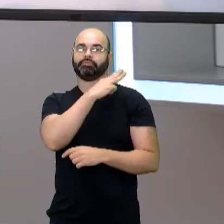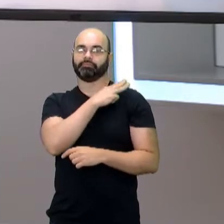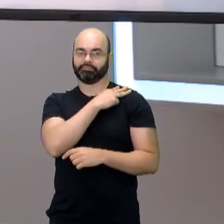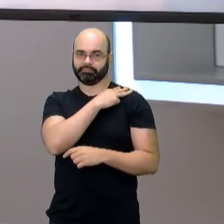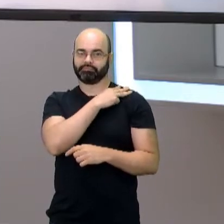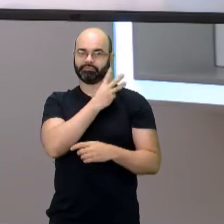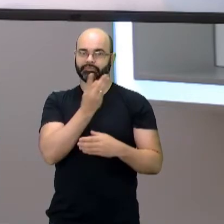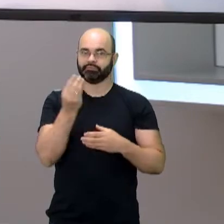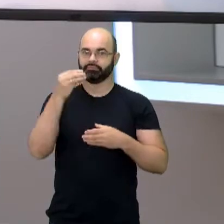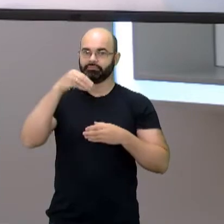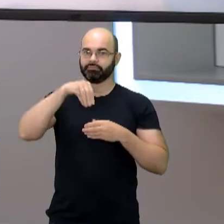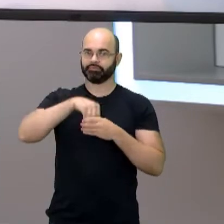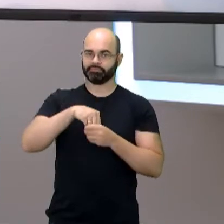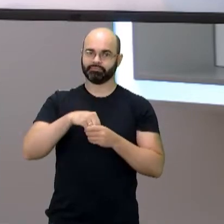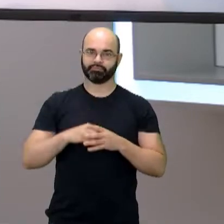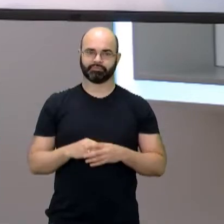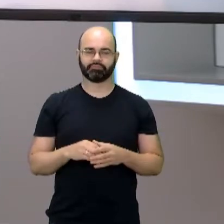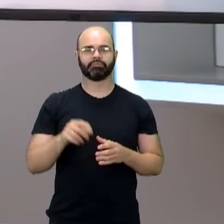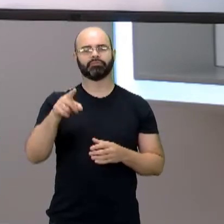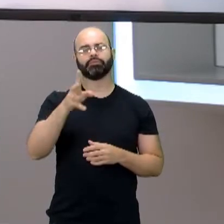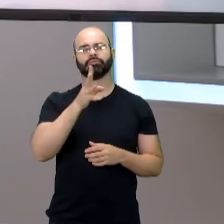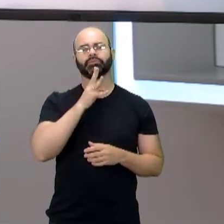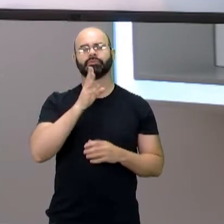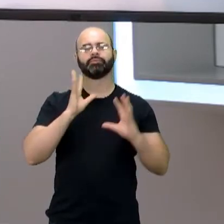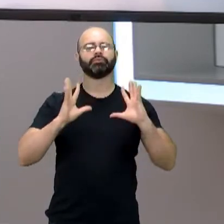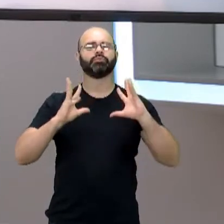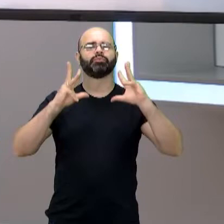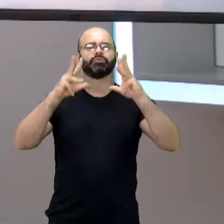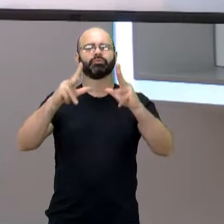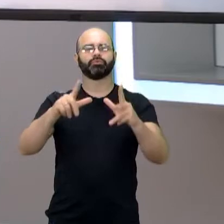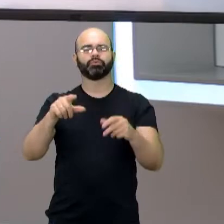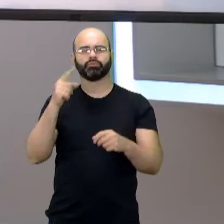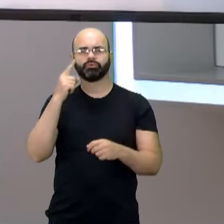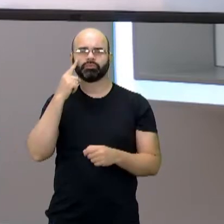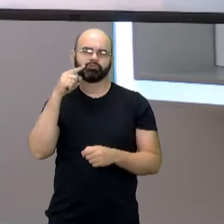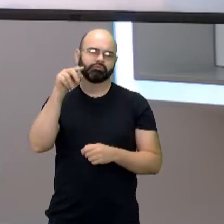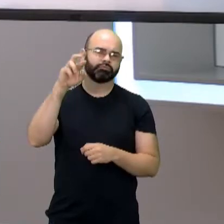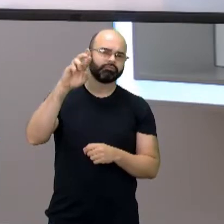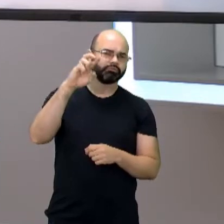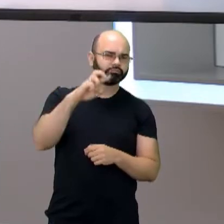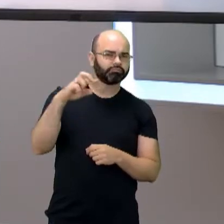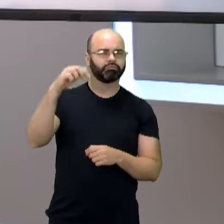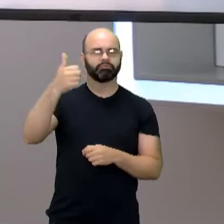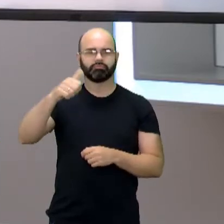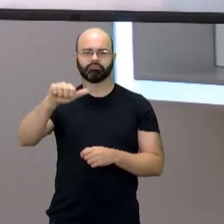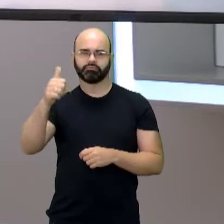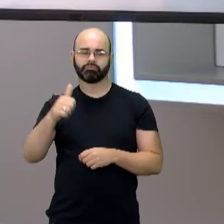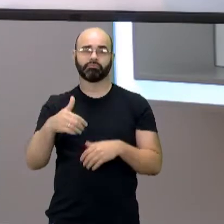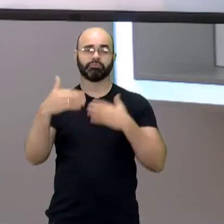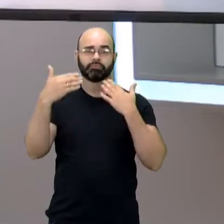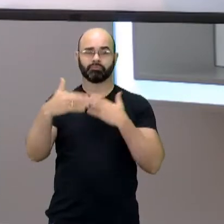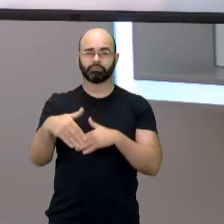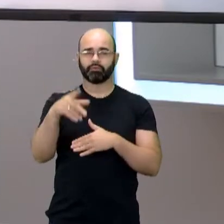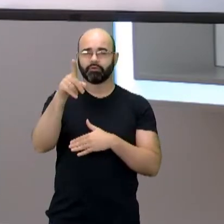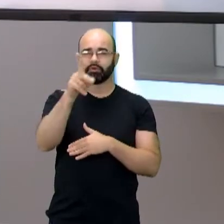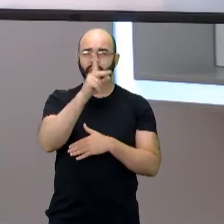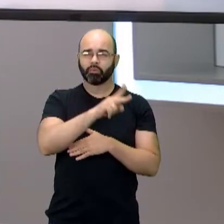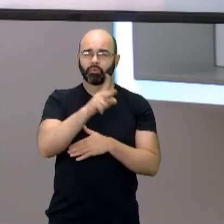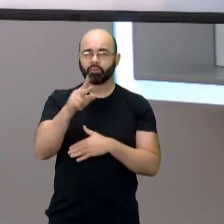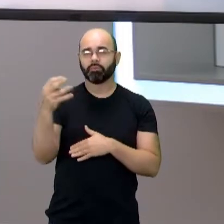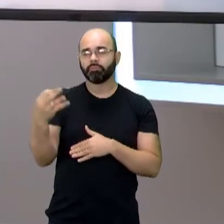Vai avaliar todo o seu conhecimento durante esse percurso. Pode ser que a prova não seja igualzinha à sua,